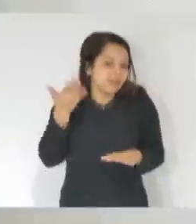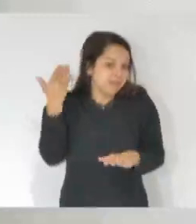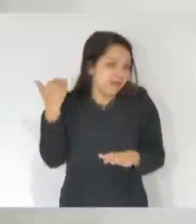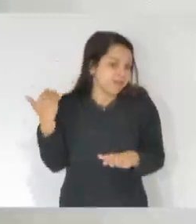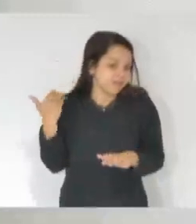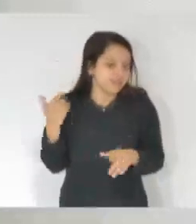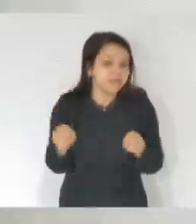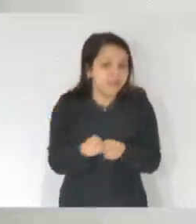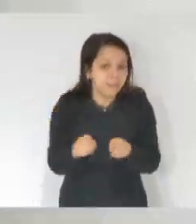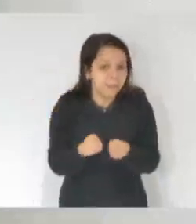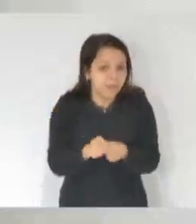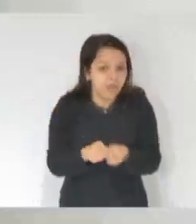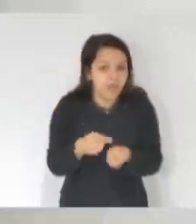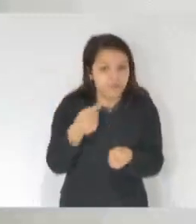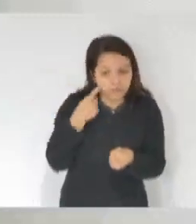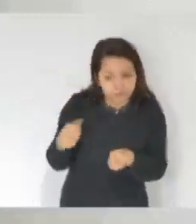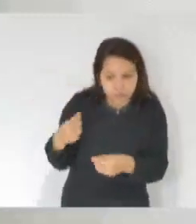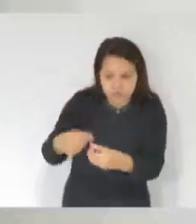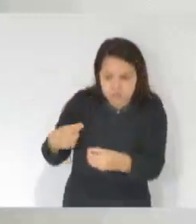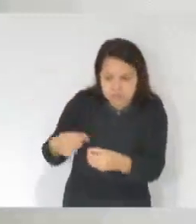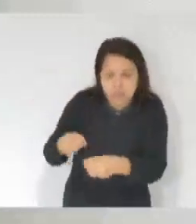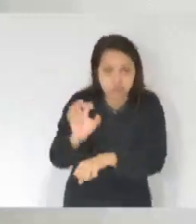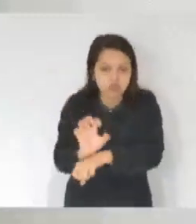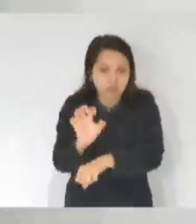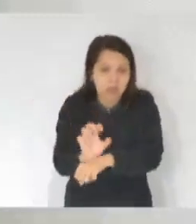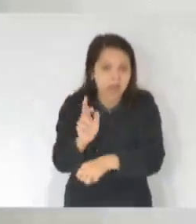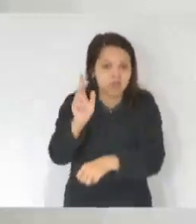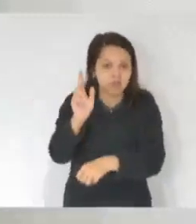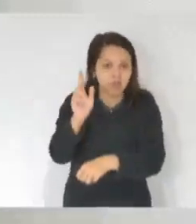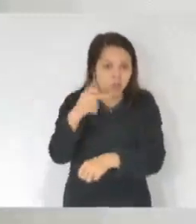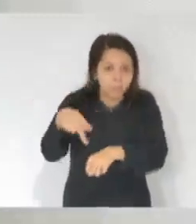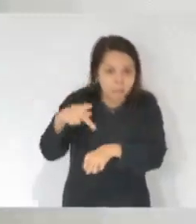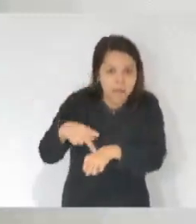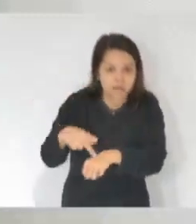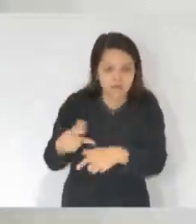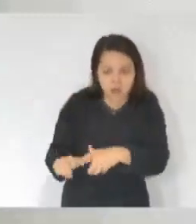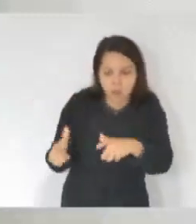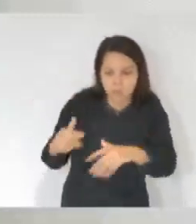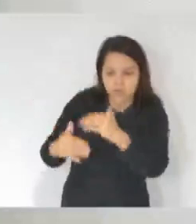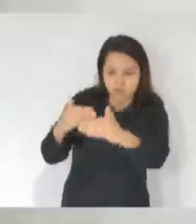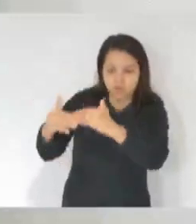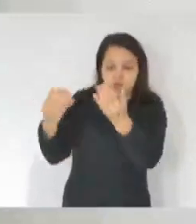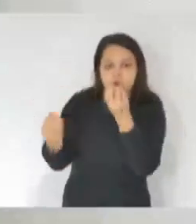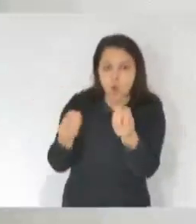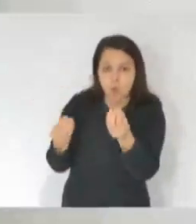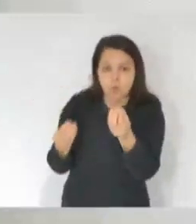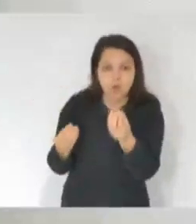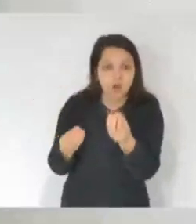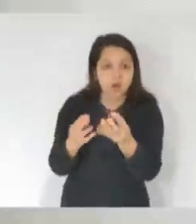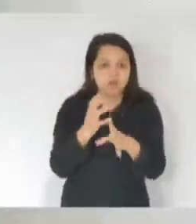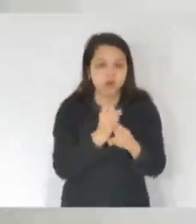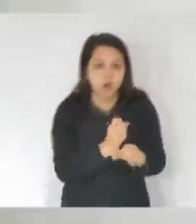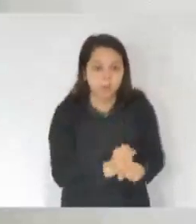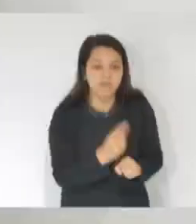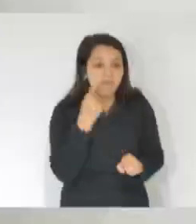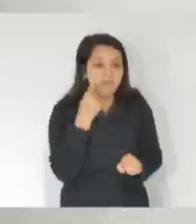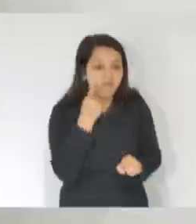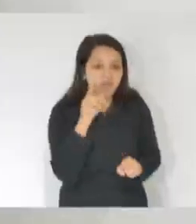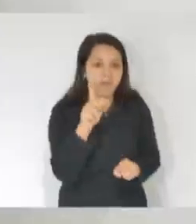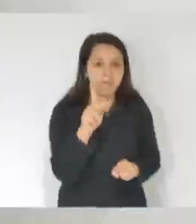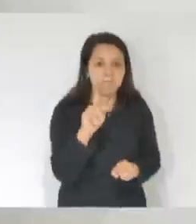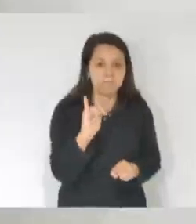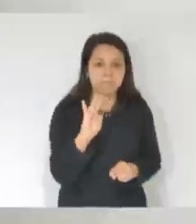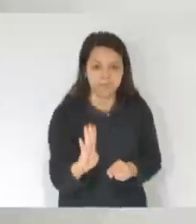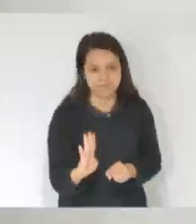estado, de um país, estavam fundamentados basicamente no PIB. No entanto, quando falamos em